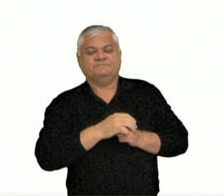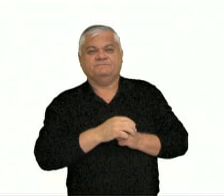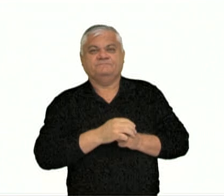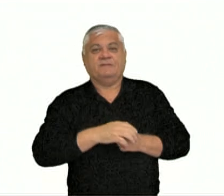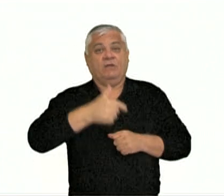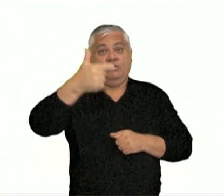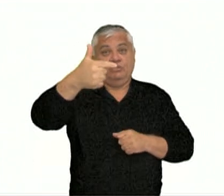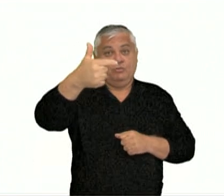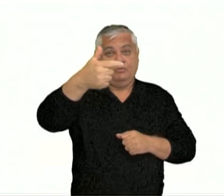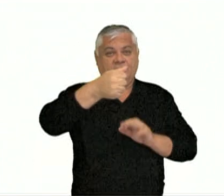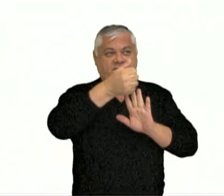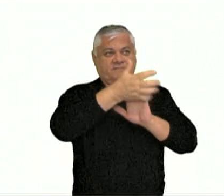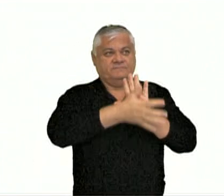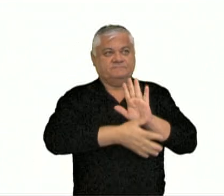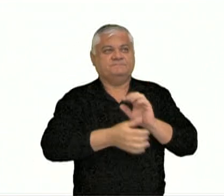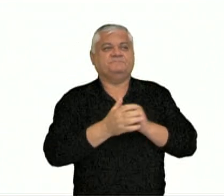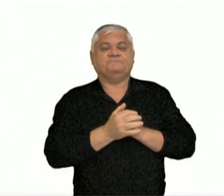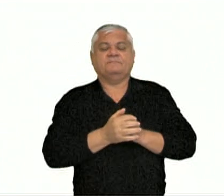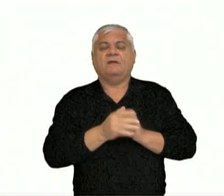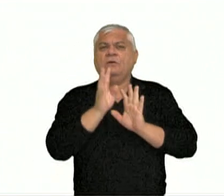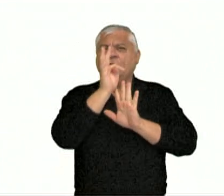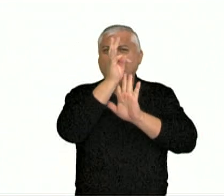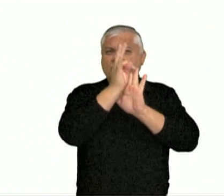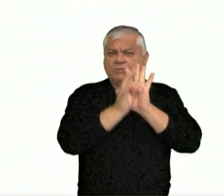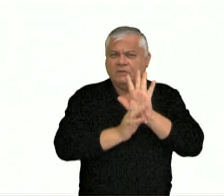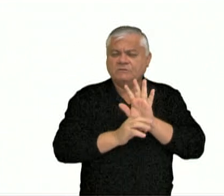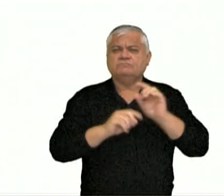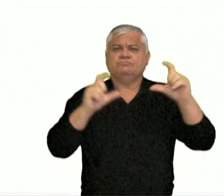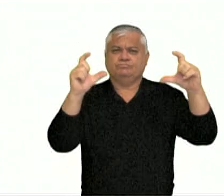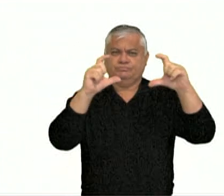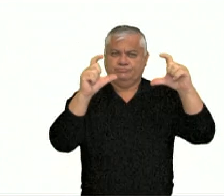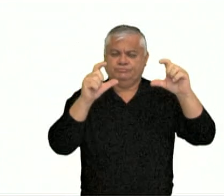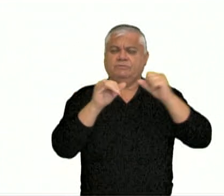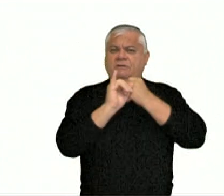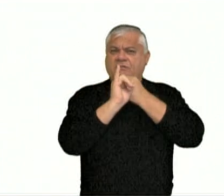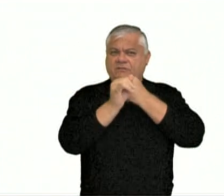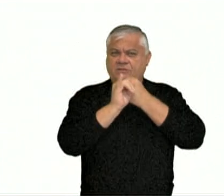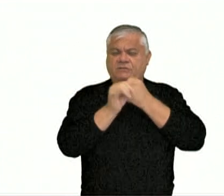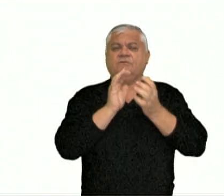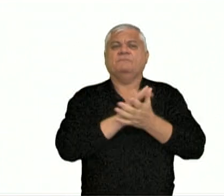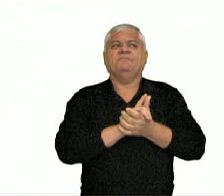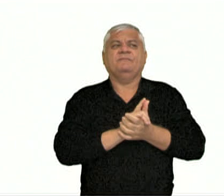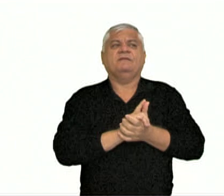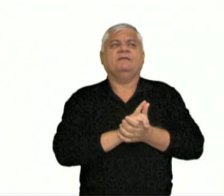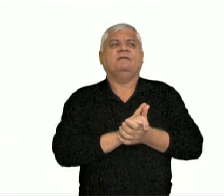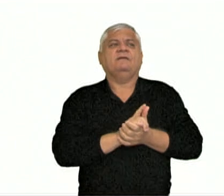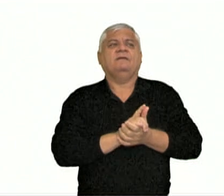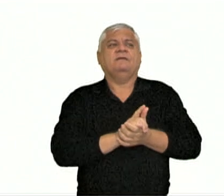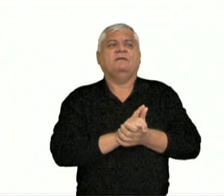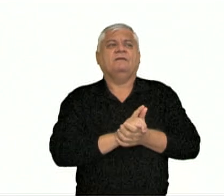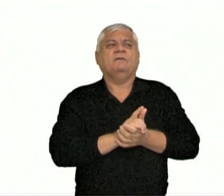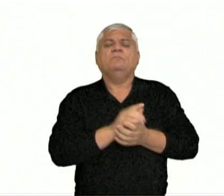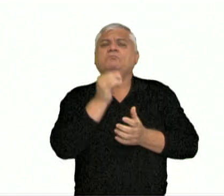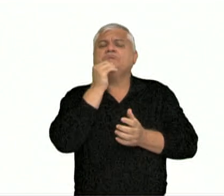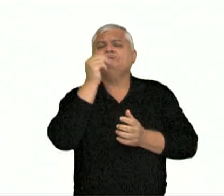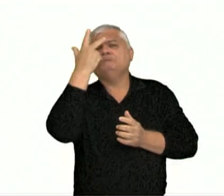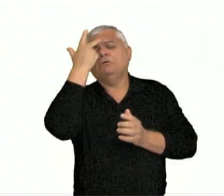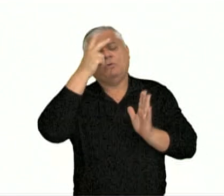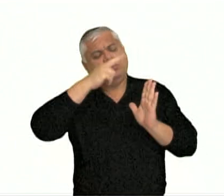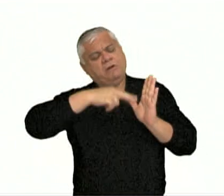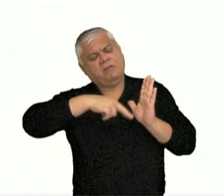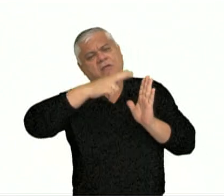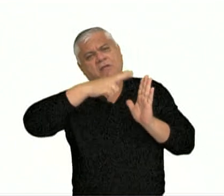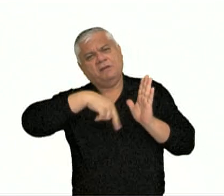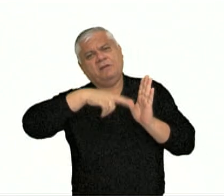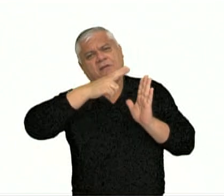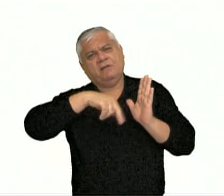Atividade 2. O texto é um trecho do conto Causa Secreta, de Machado de Assis, em que o leitor é levado